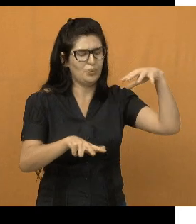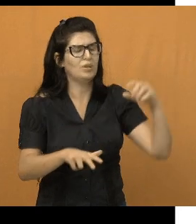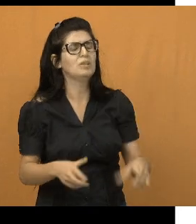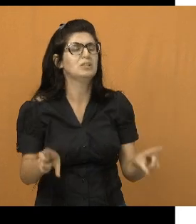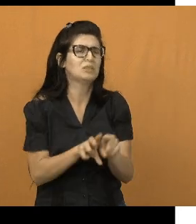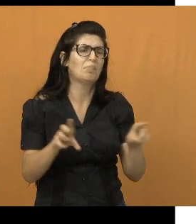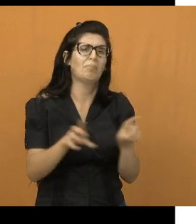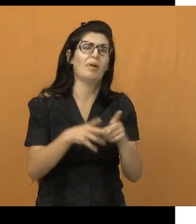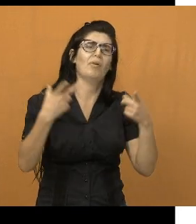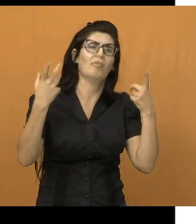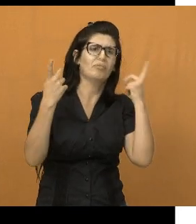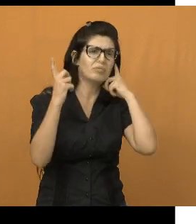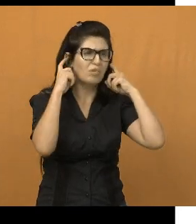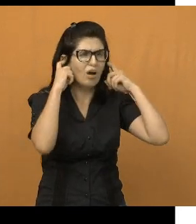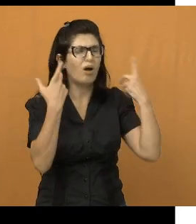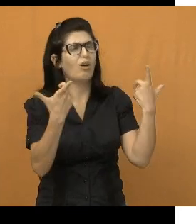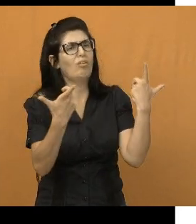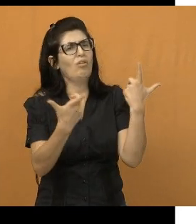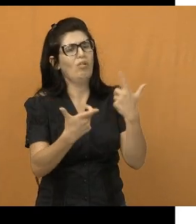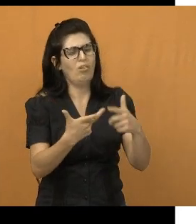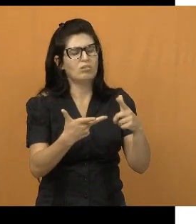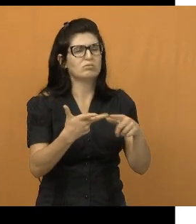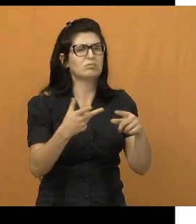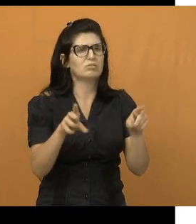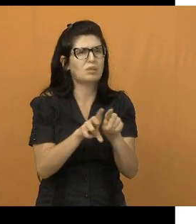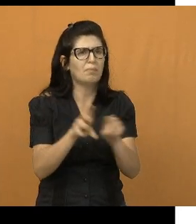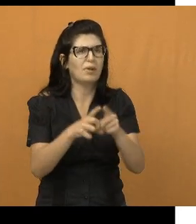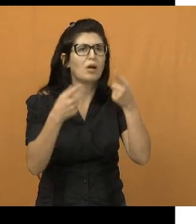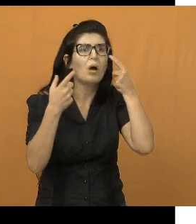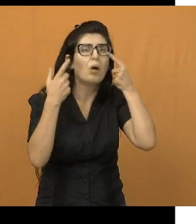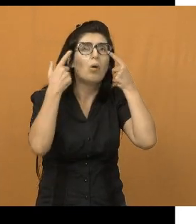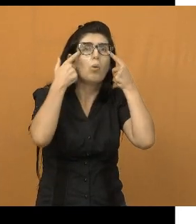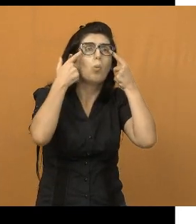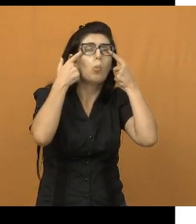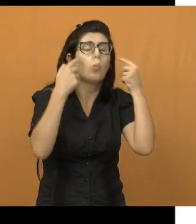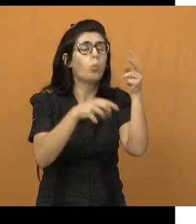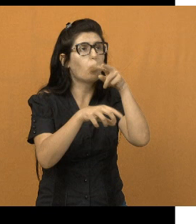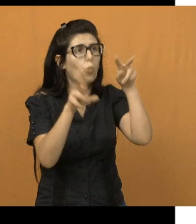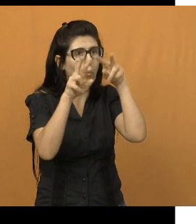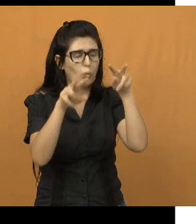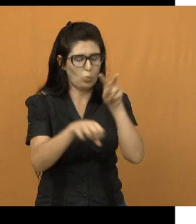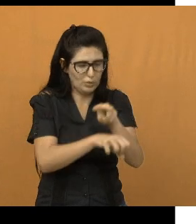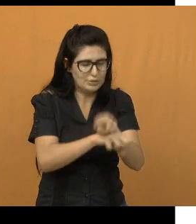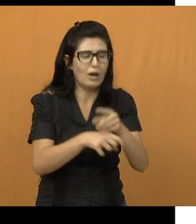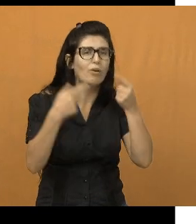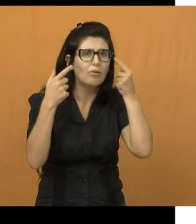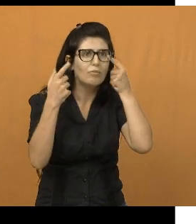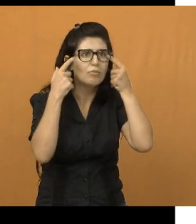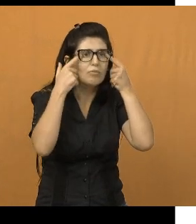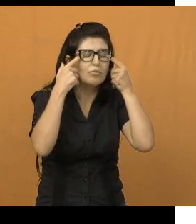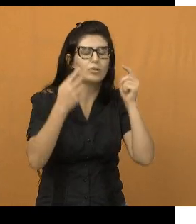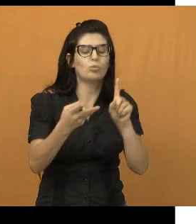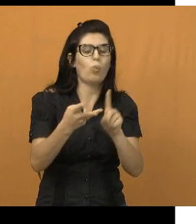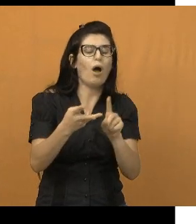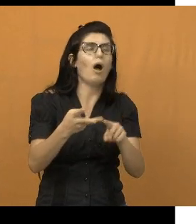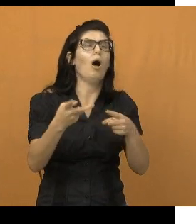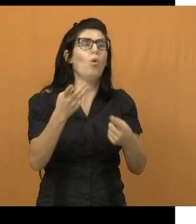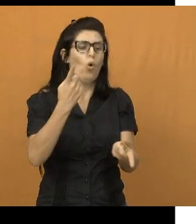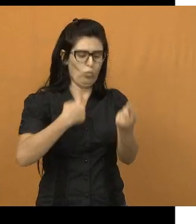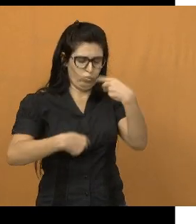de oftalmologia, como mapeamento de retina, potencial de acuidade visual e